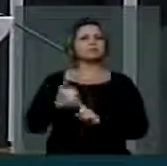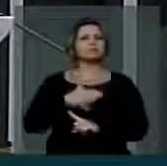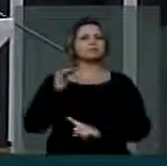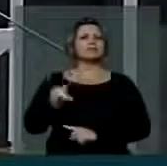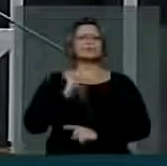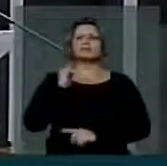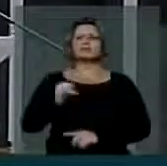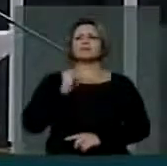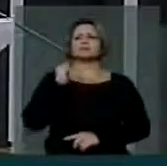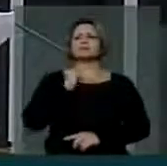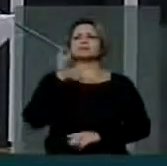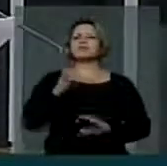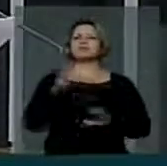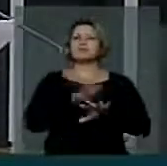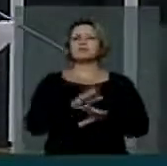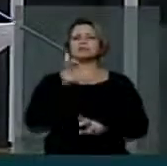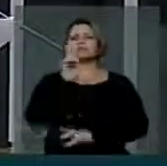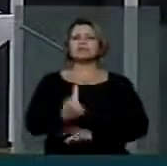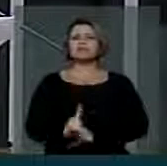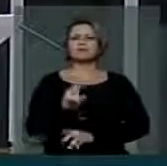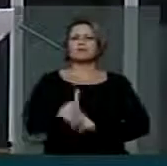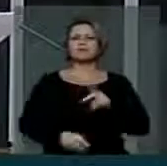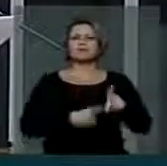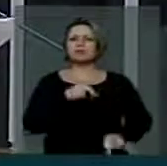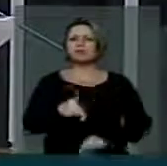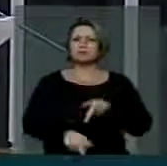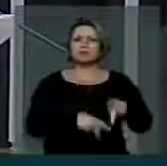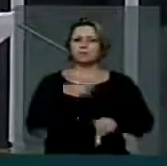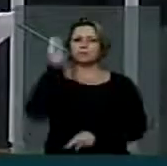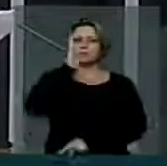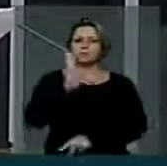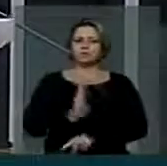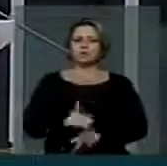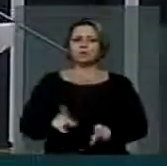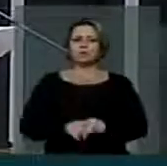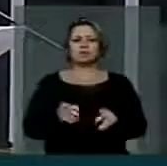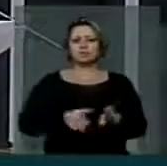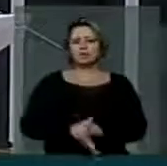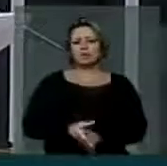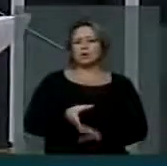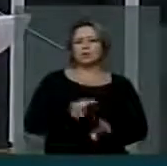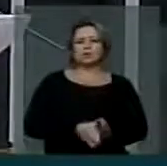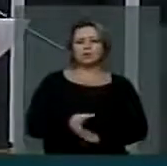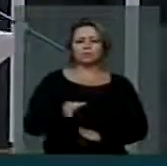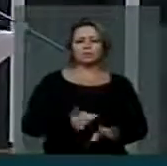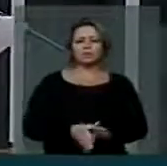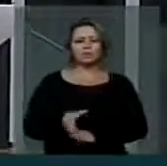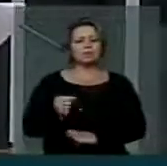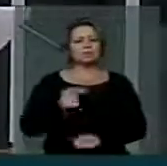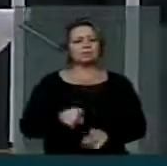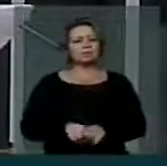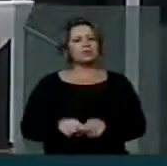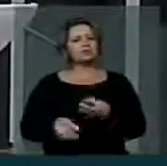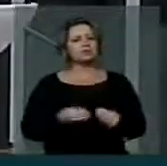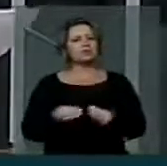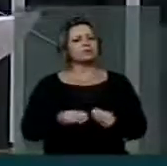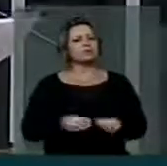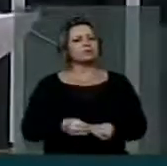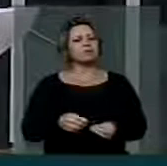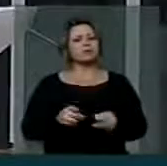de maior inclusão de direitos da população brasileira, orientada pelos princípios básicos